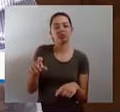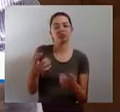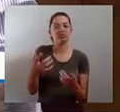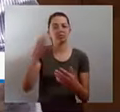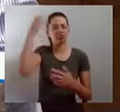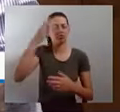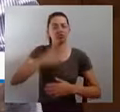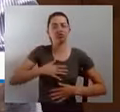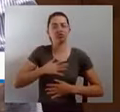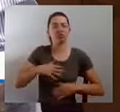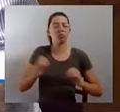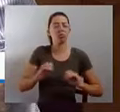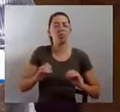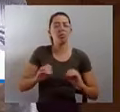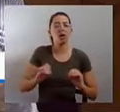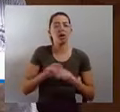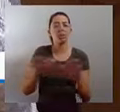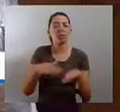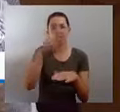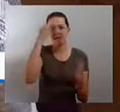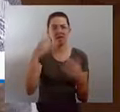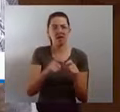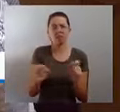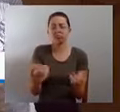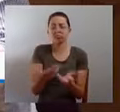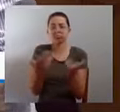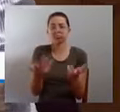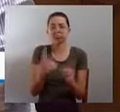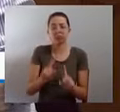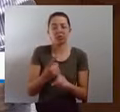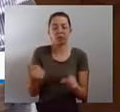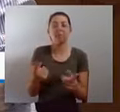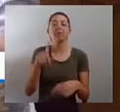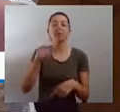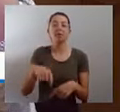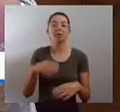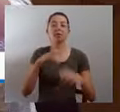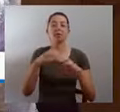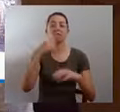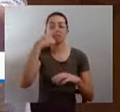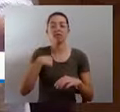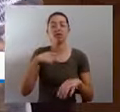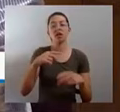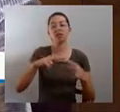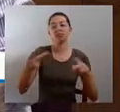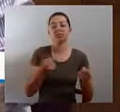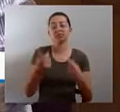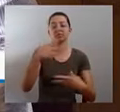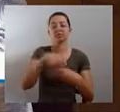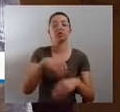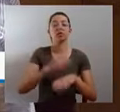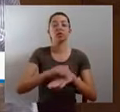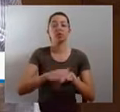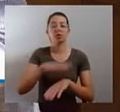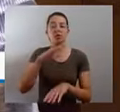numa praia em pleno verão. E a segunda questão é que há aí alguma falha de comunicação eventualmente no Executivo, porque nós vamos seguir o conselho do Sr. Vereador